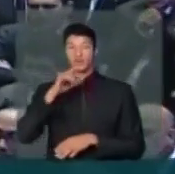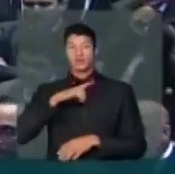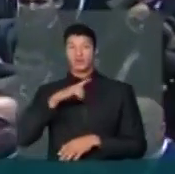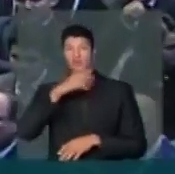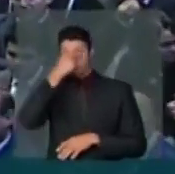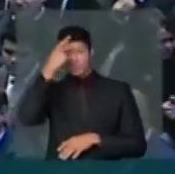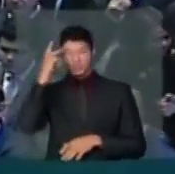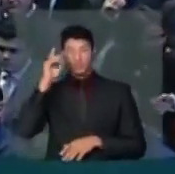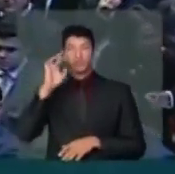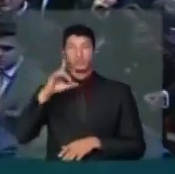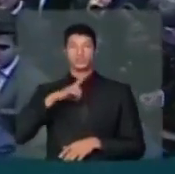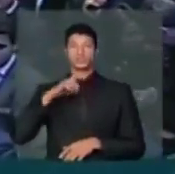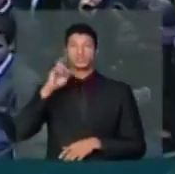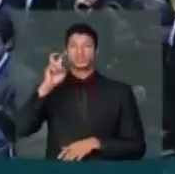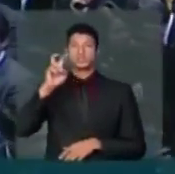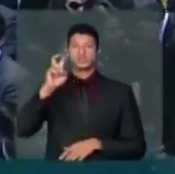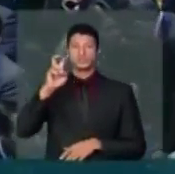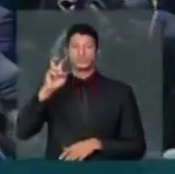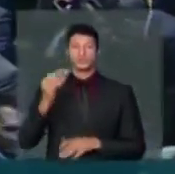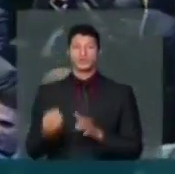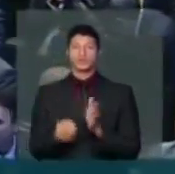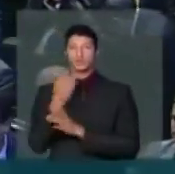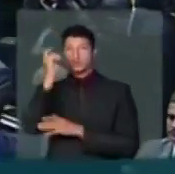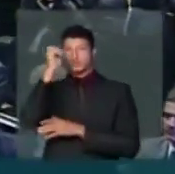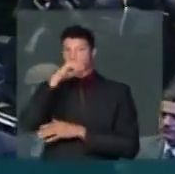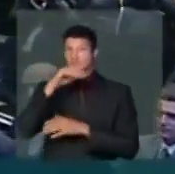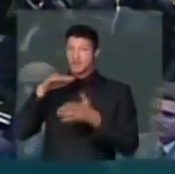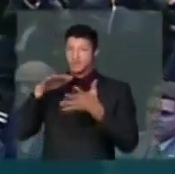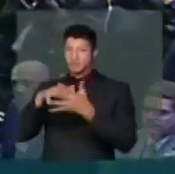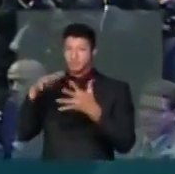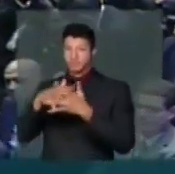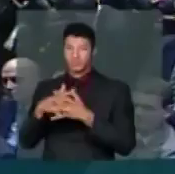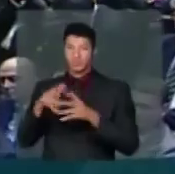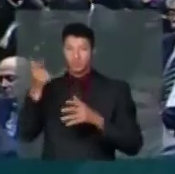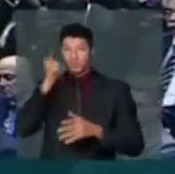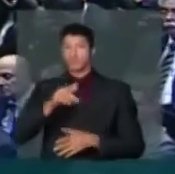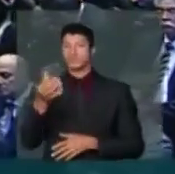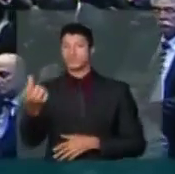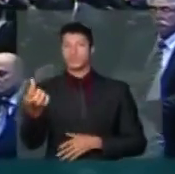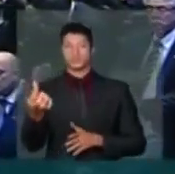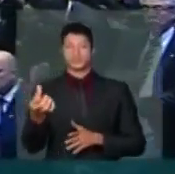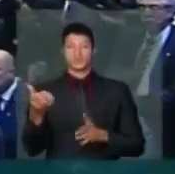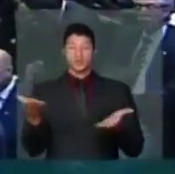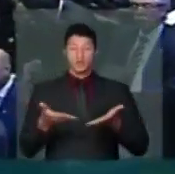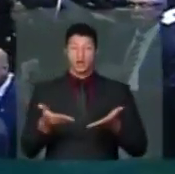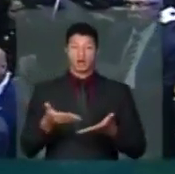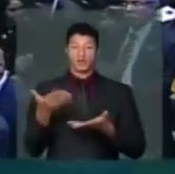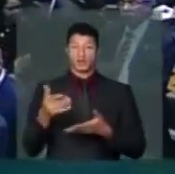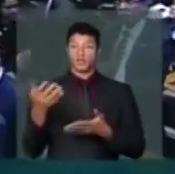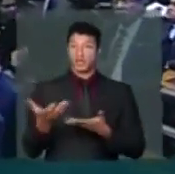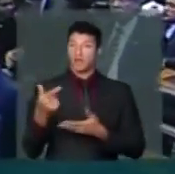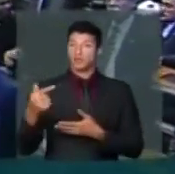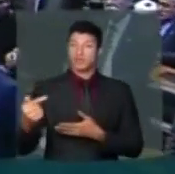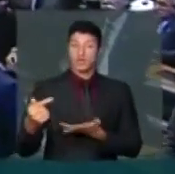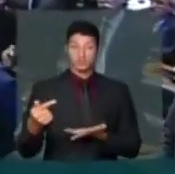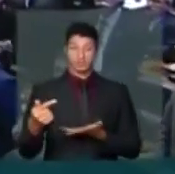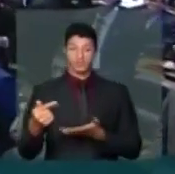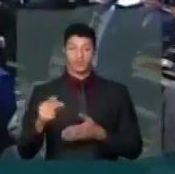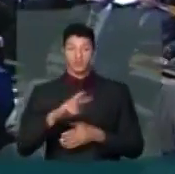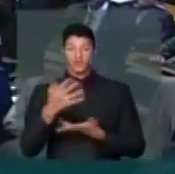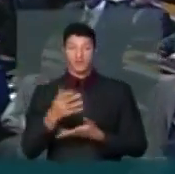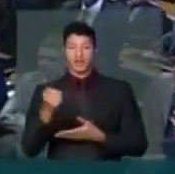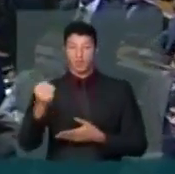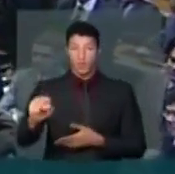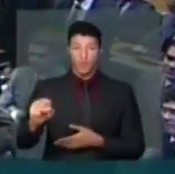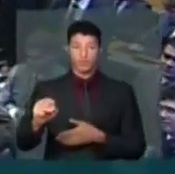que só tinha 5, criou dificuldades, criou empecilho, conquistou o 6º. Agora quer o 7º, vai querer